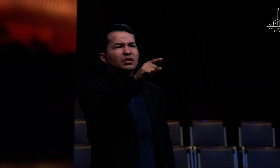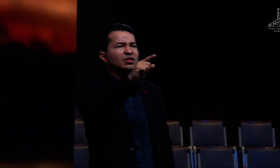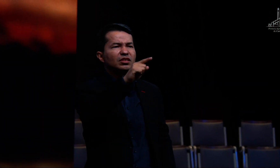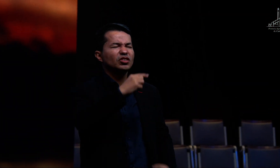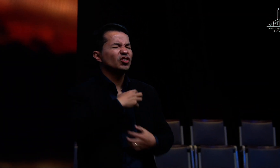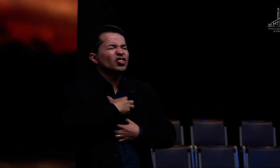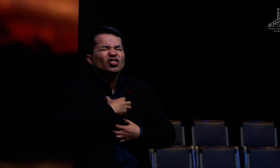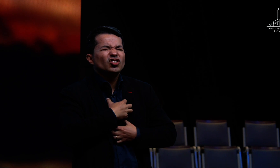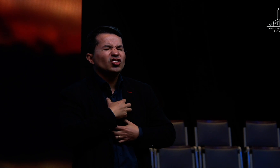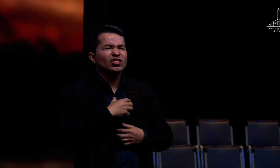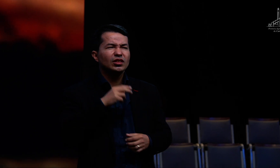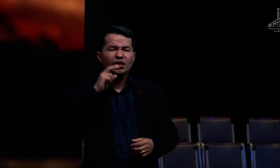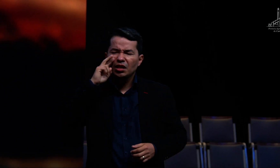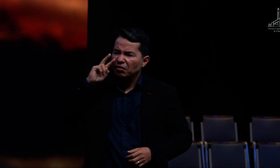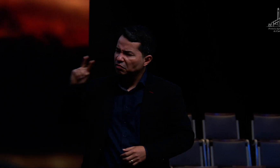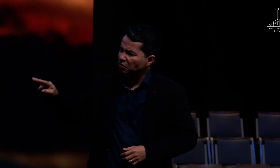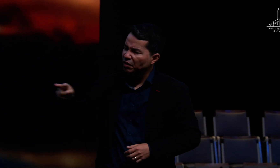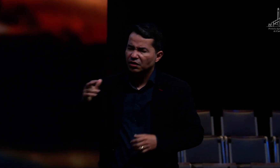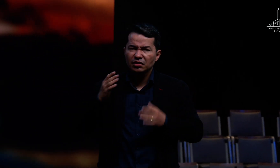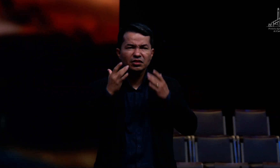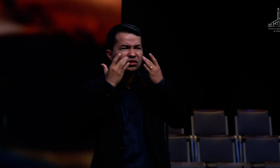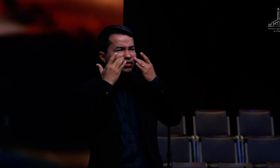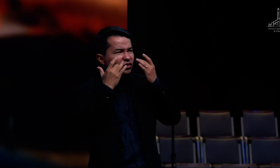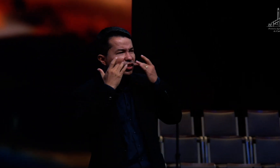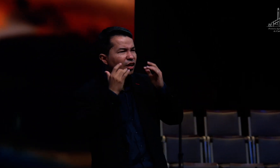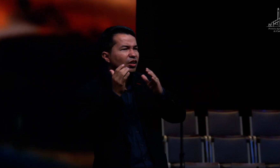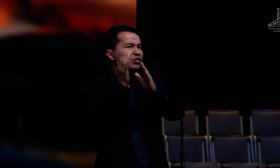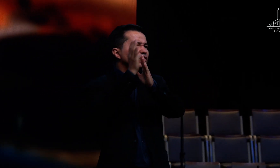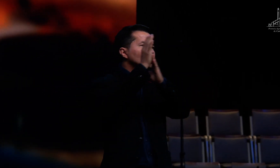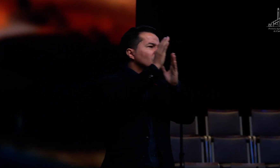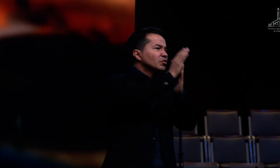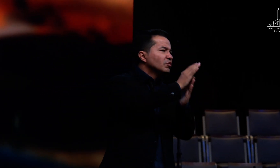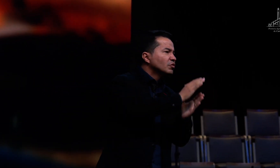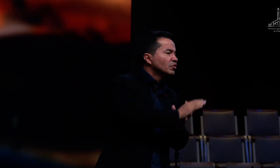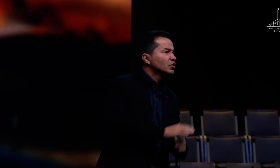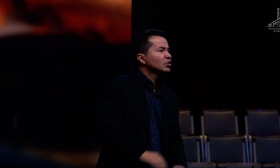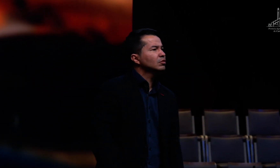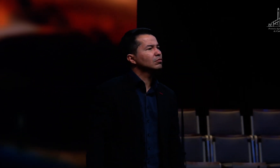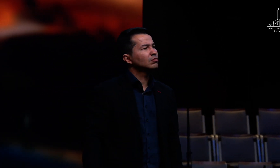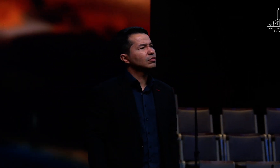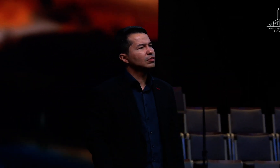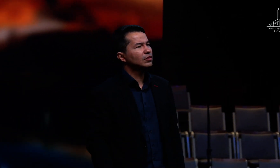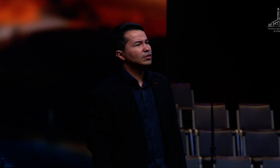Eu não sei qual é o seu sentimento quando você olha para esse teatro, para esse